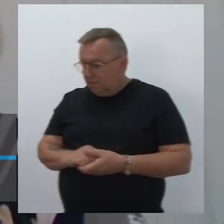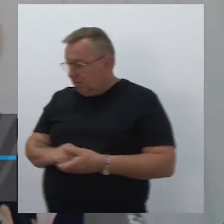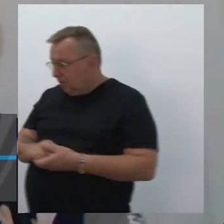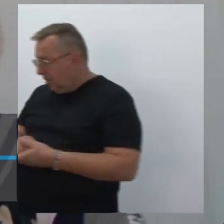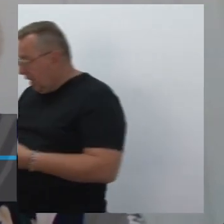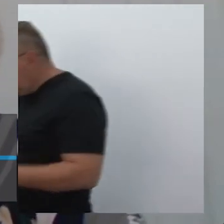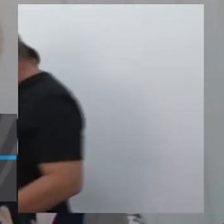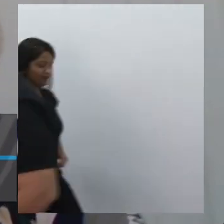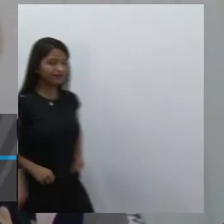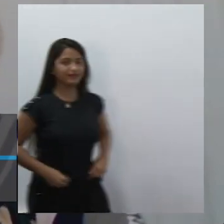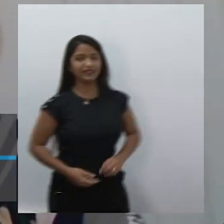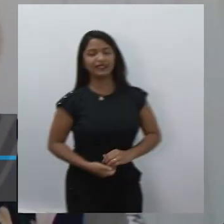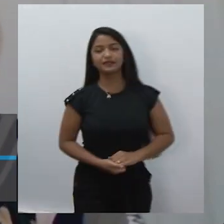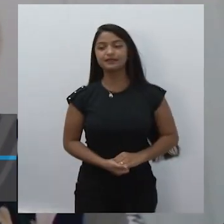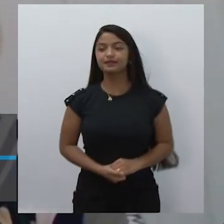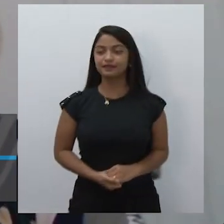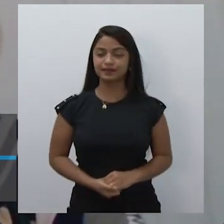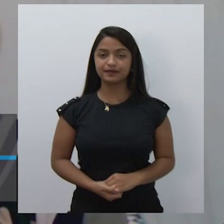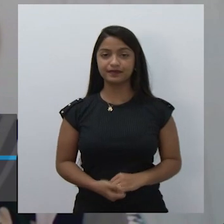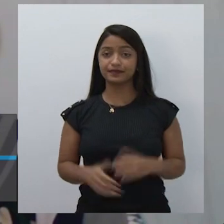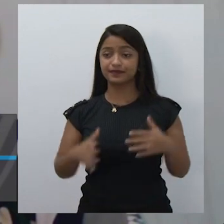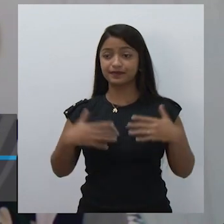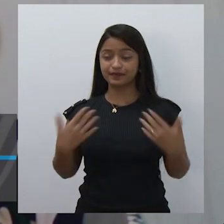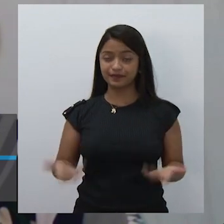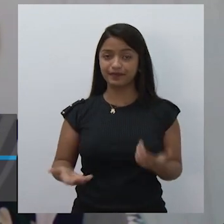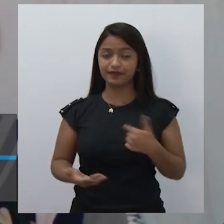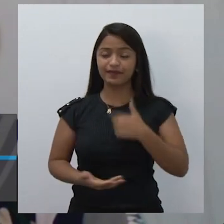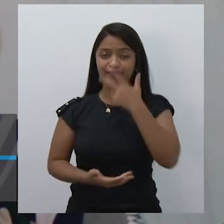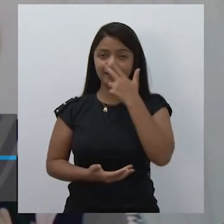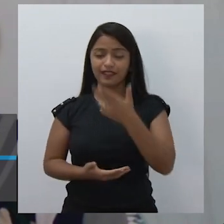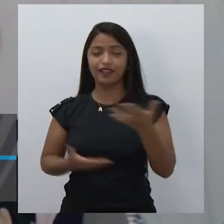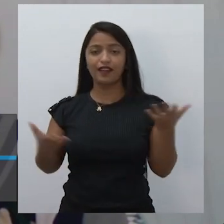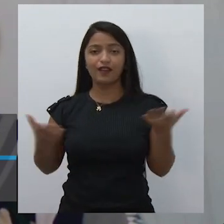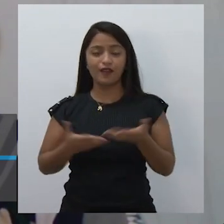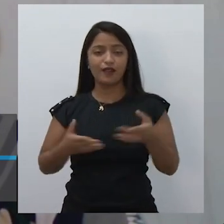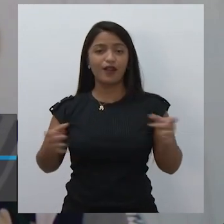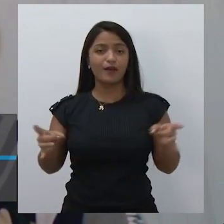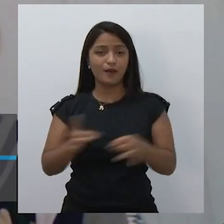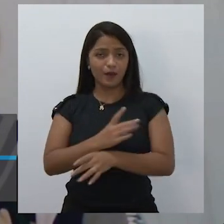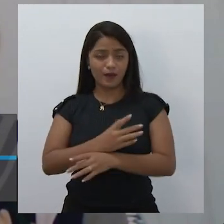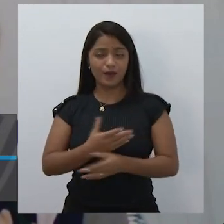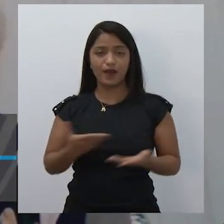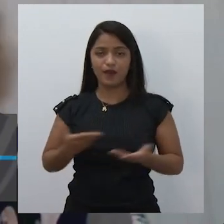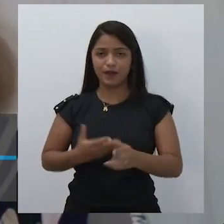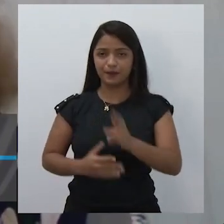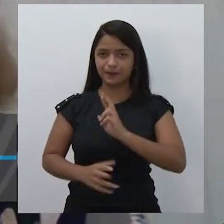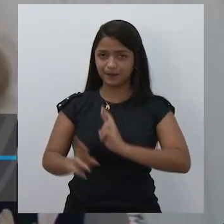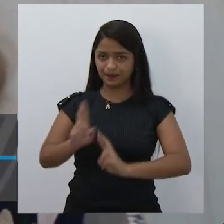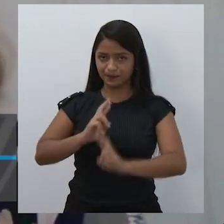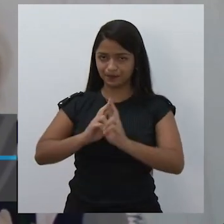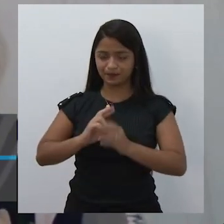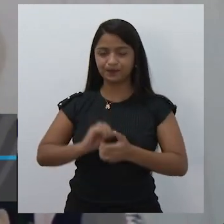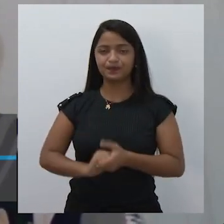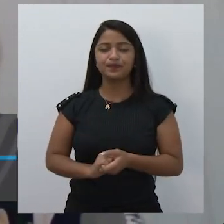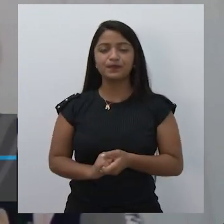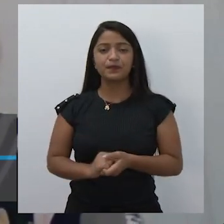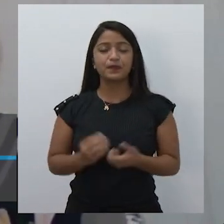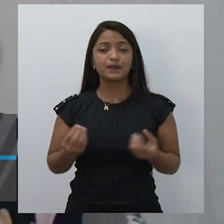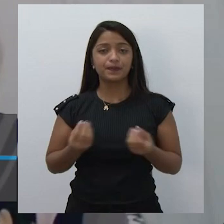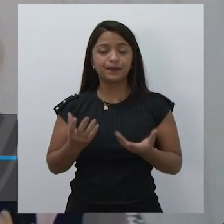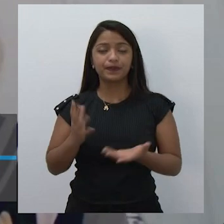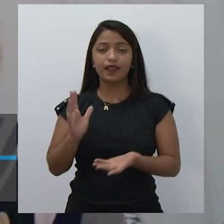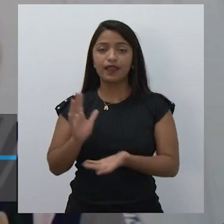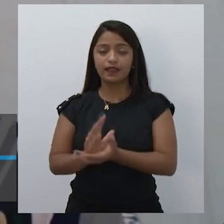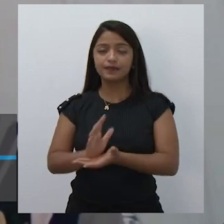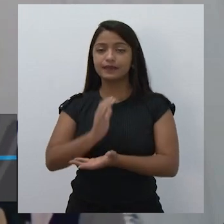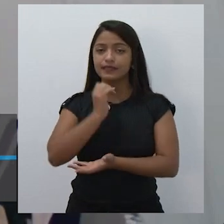Eu acho que a gente encerra, então, as nossas respostas de agora, para que a equipe de Ciências